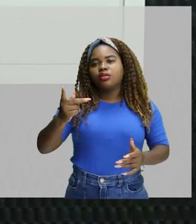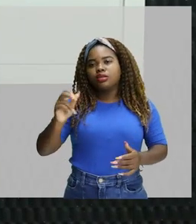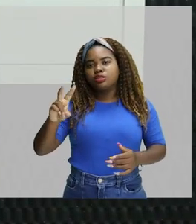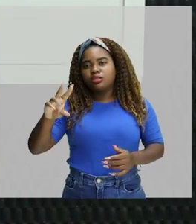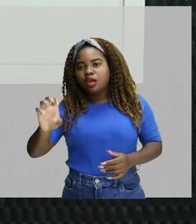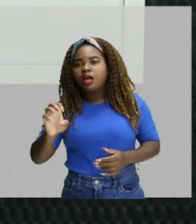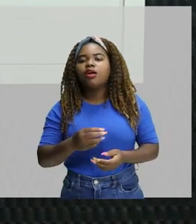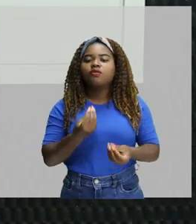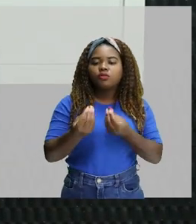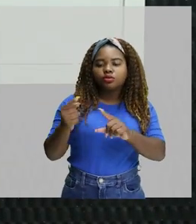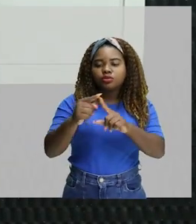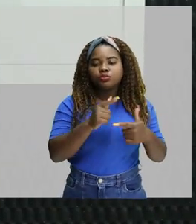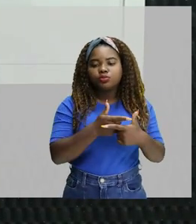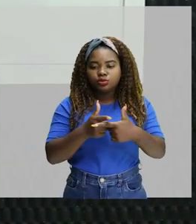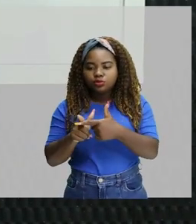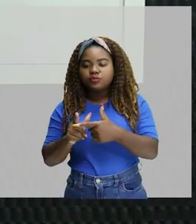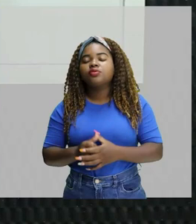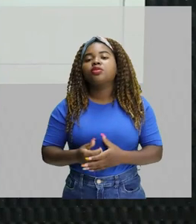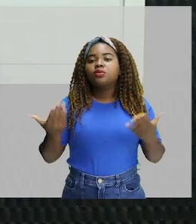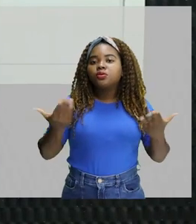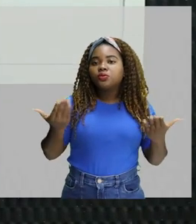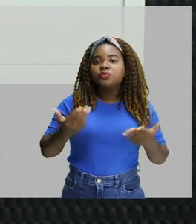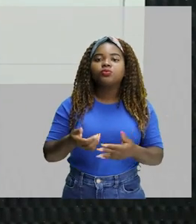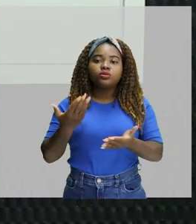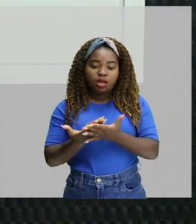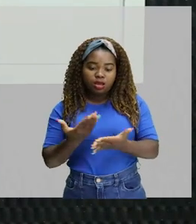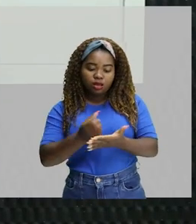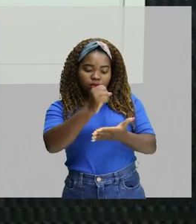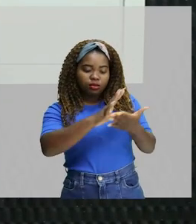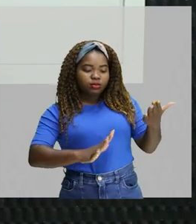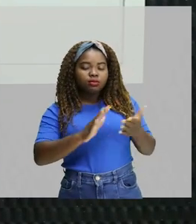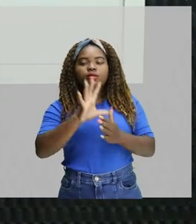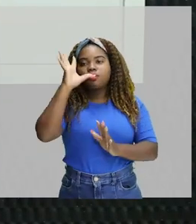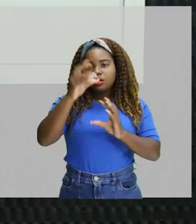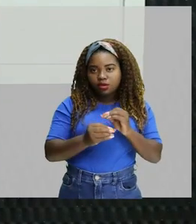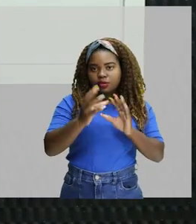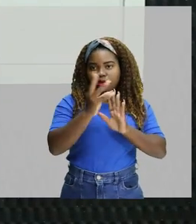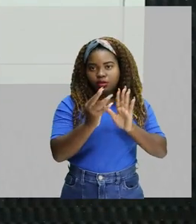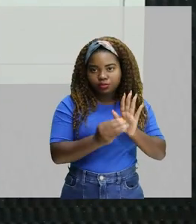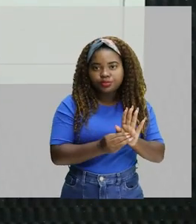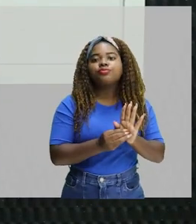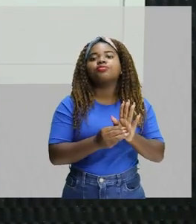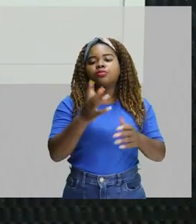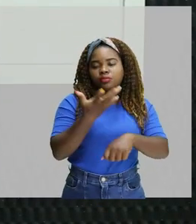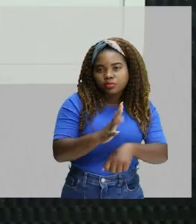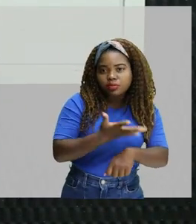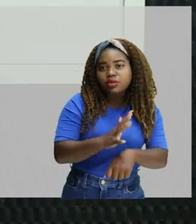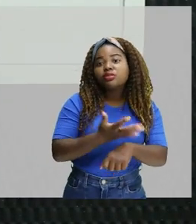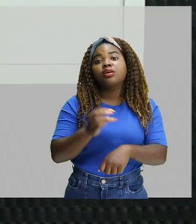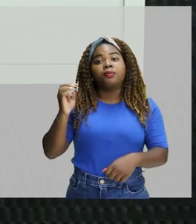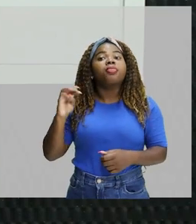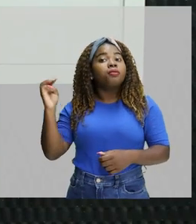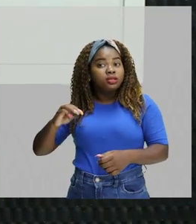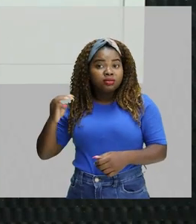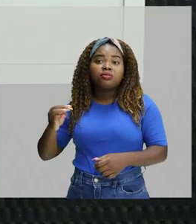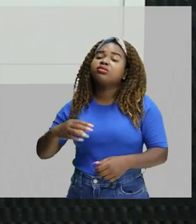e hoje a gente tem aquela aula de exercício né pra gente fortalecer esse conteúdo tá é praticar a matemática muita